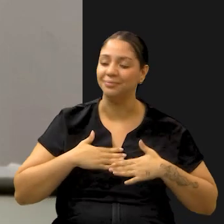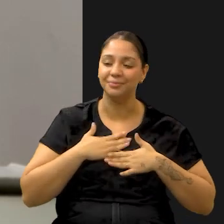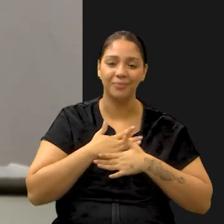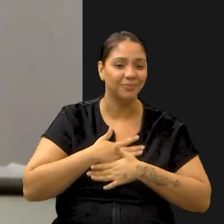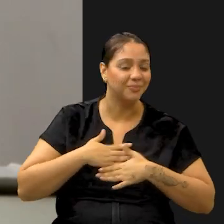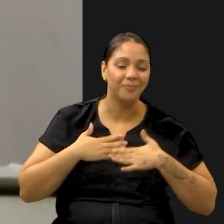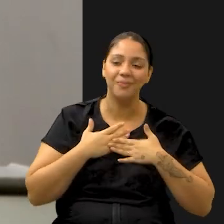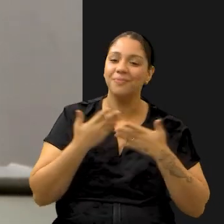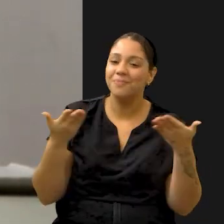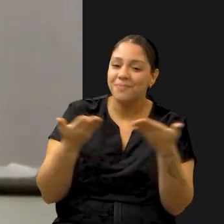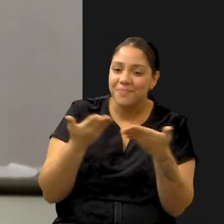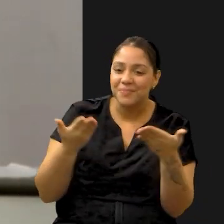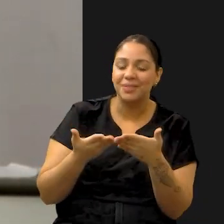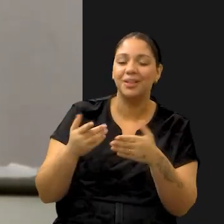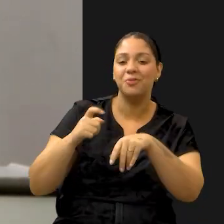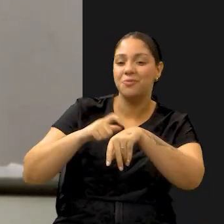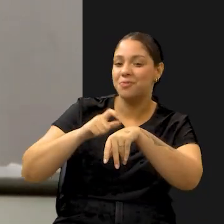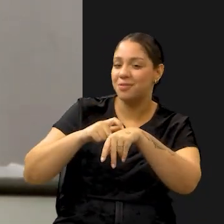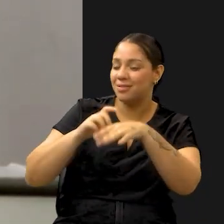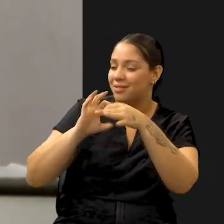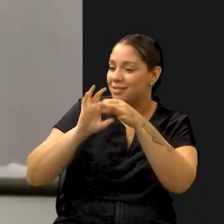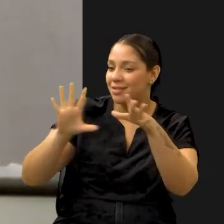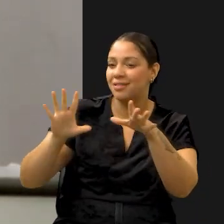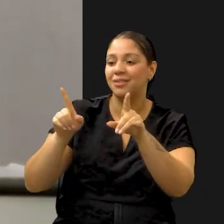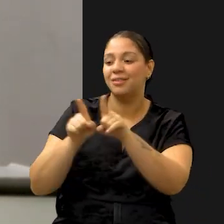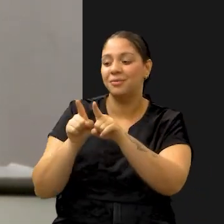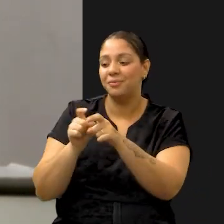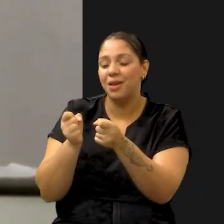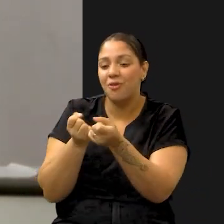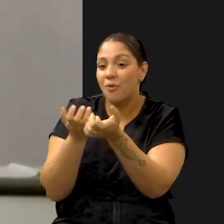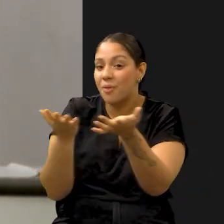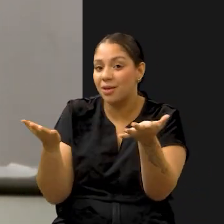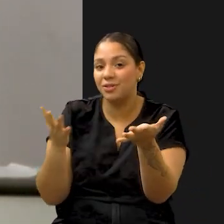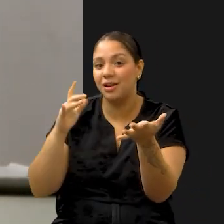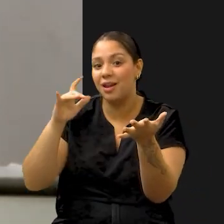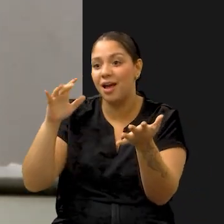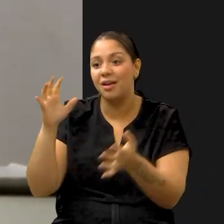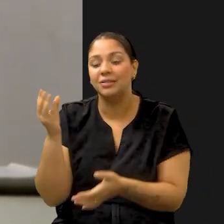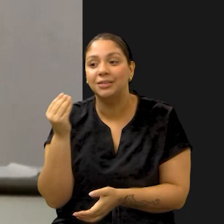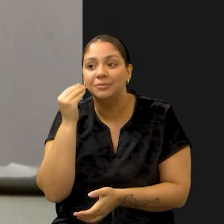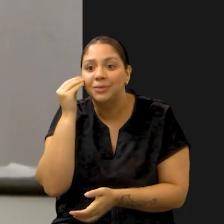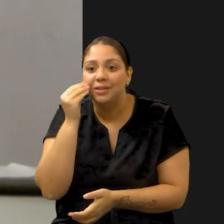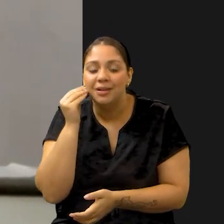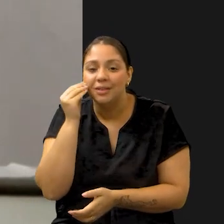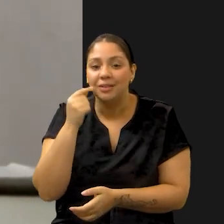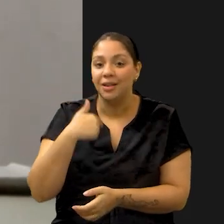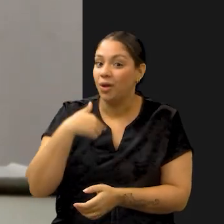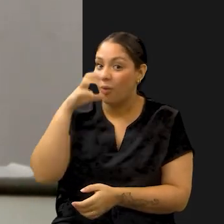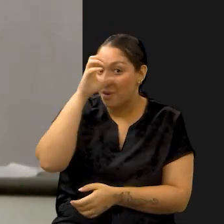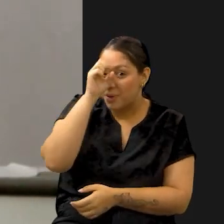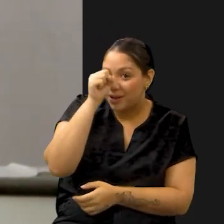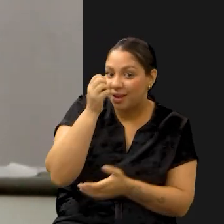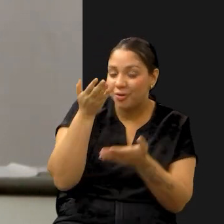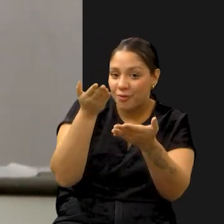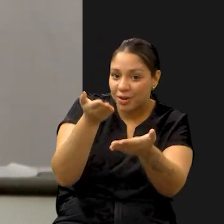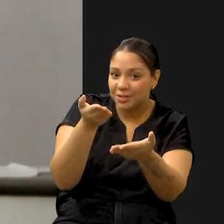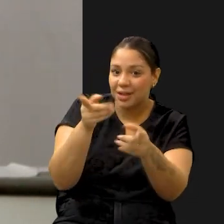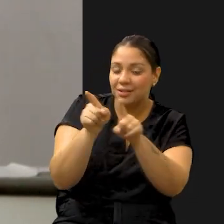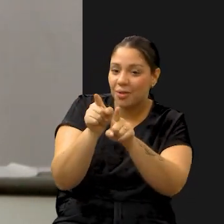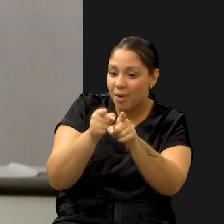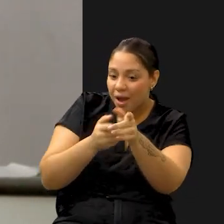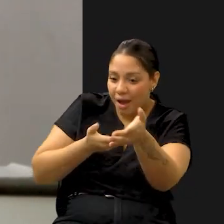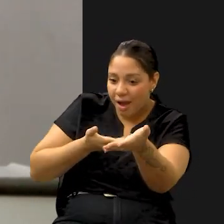Foi um prazer estar aqui com vocês, dividir meu tempo, compartilhar essa experiência, né? Eu aprendendo com vocês e